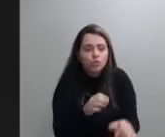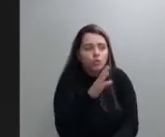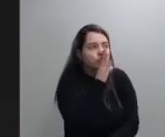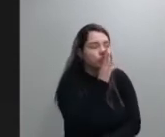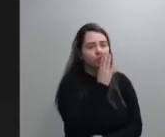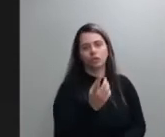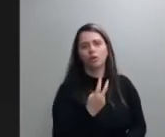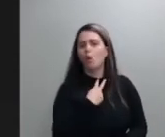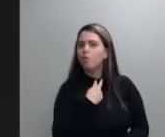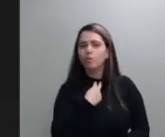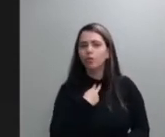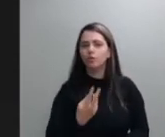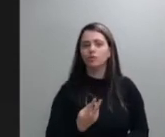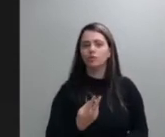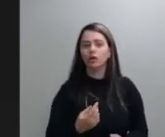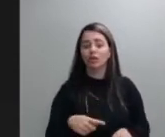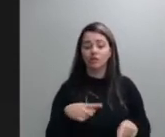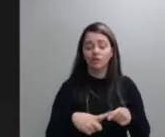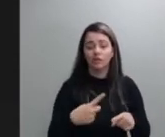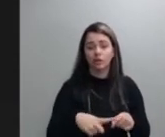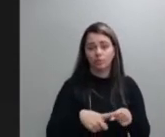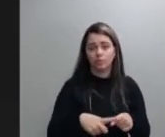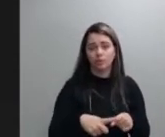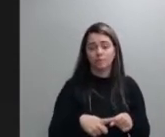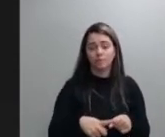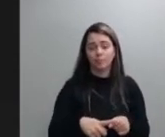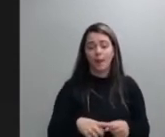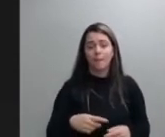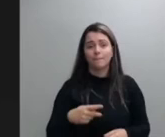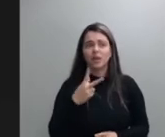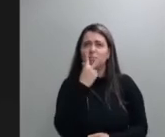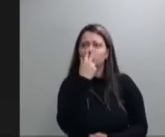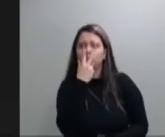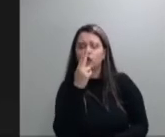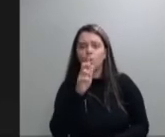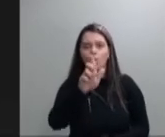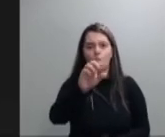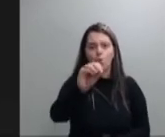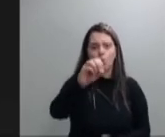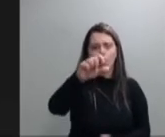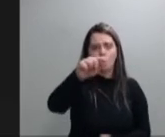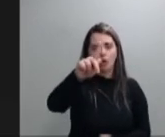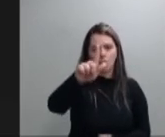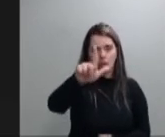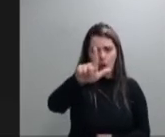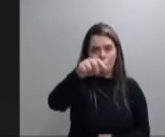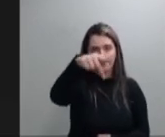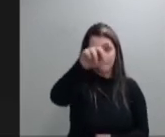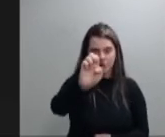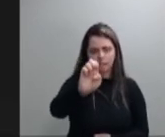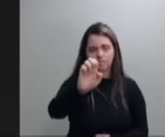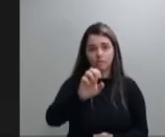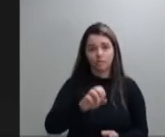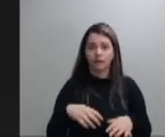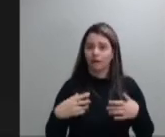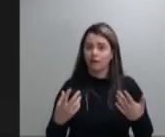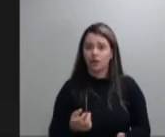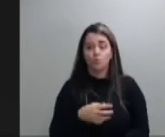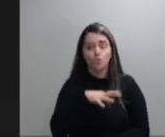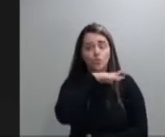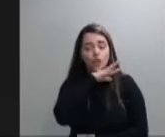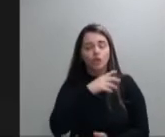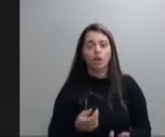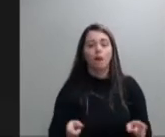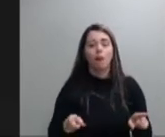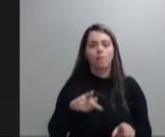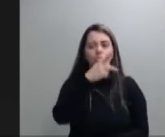deixam de existir esse também foi o mote do MS 33 406 que como ele é muito referido nesses autos tanto